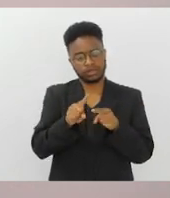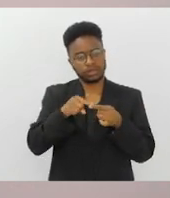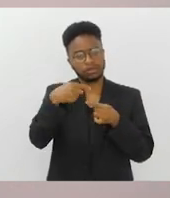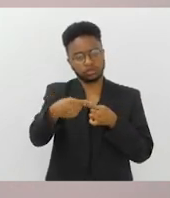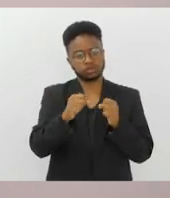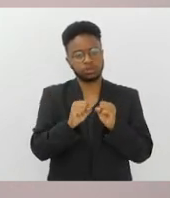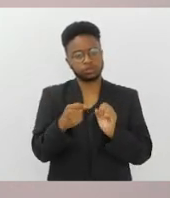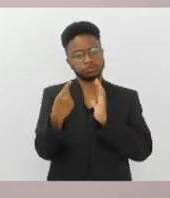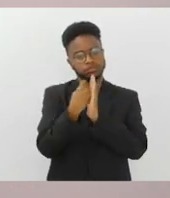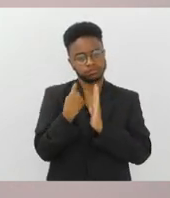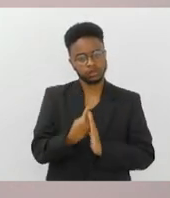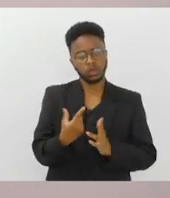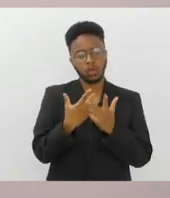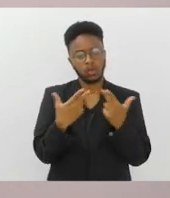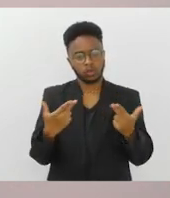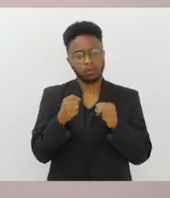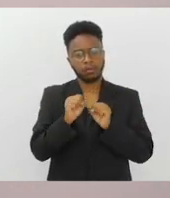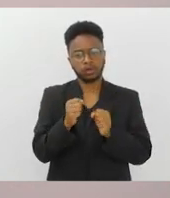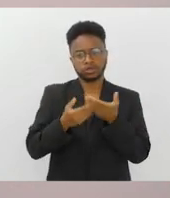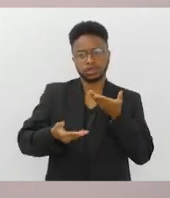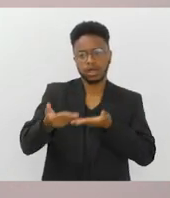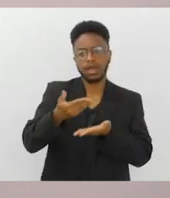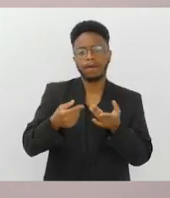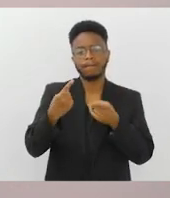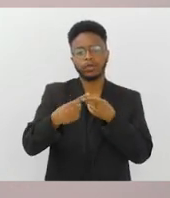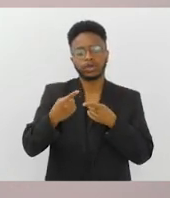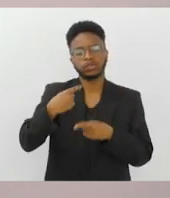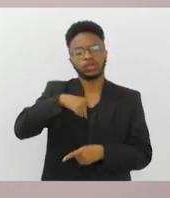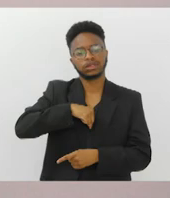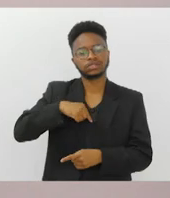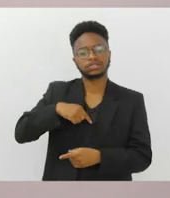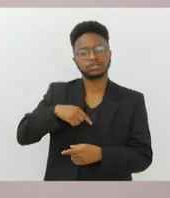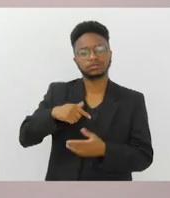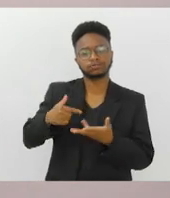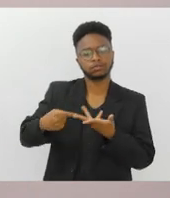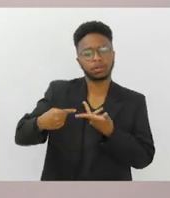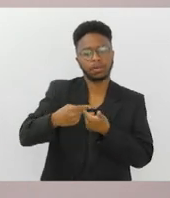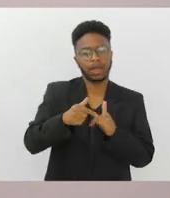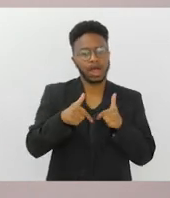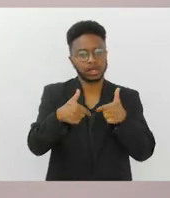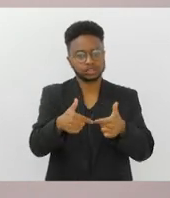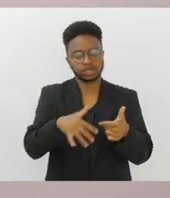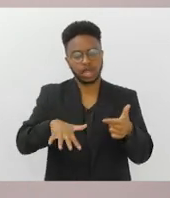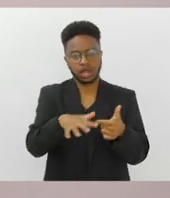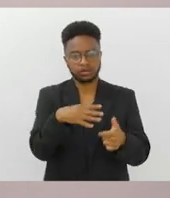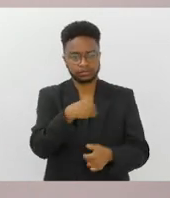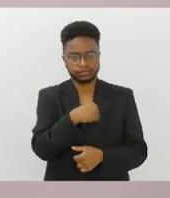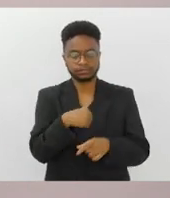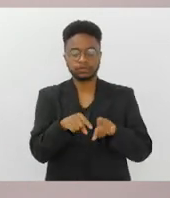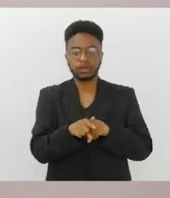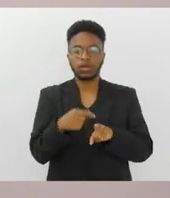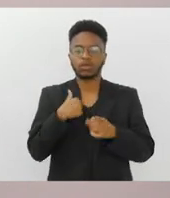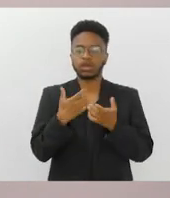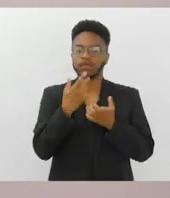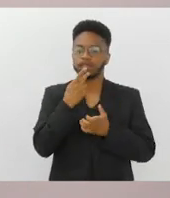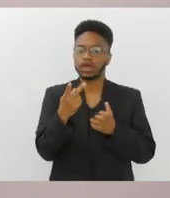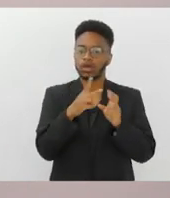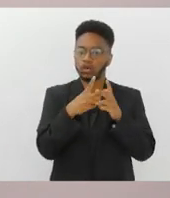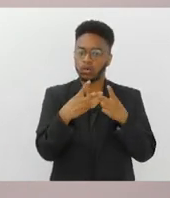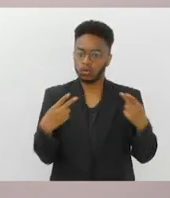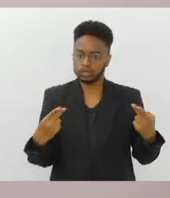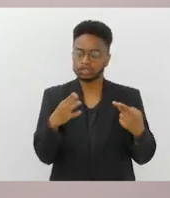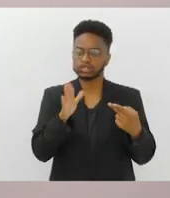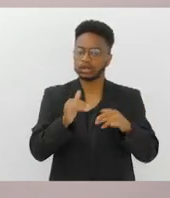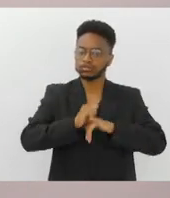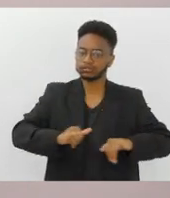trocas, perguntas, porque a gente está fazendo muita coisa nesse lugar da amamentação. Queria falar sobre algo que já vem sendo